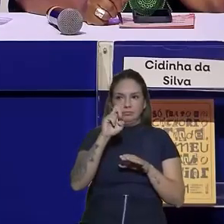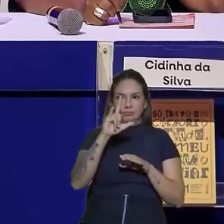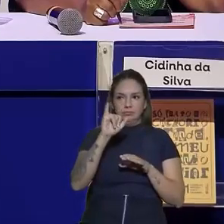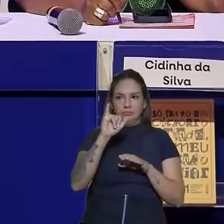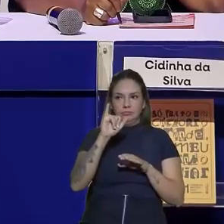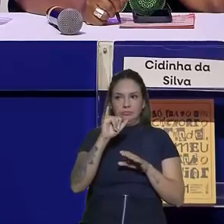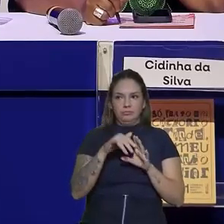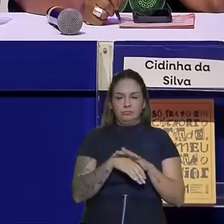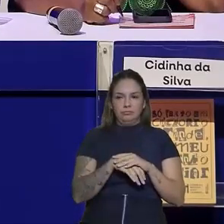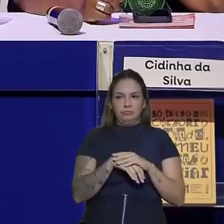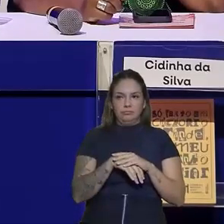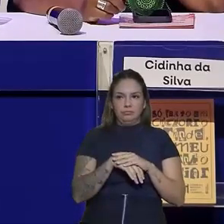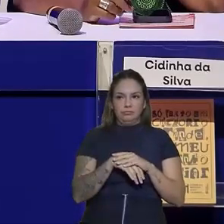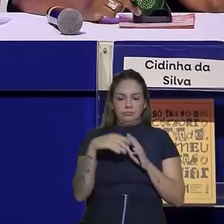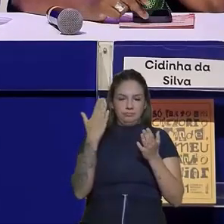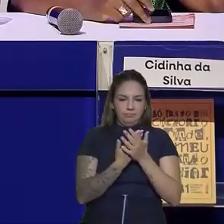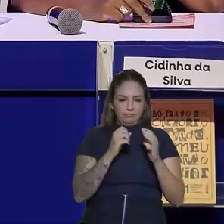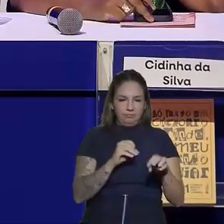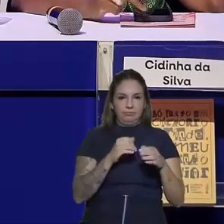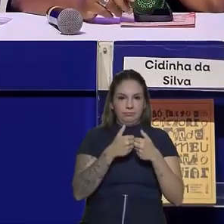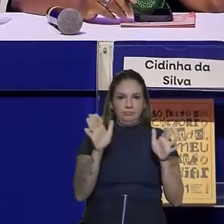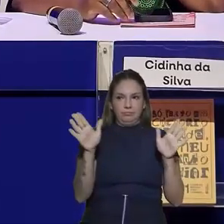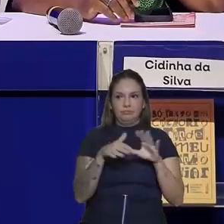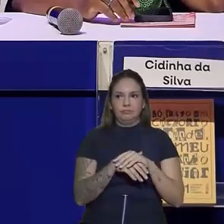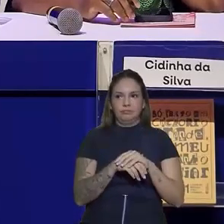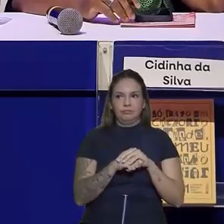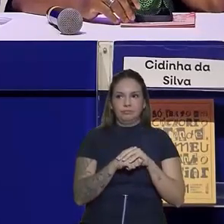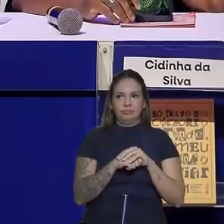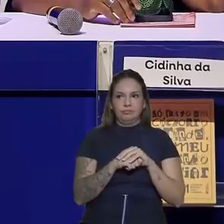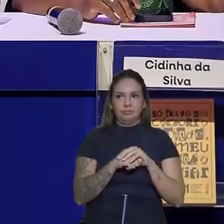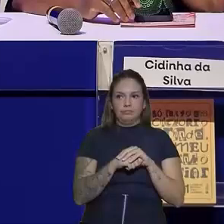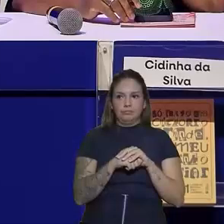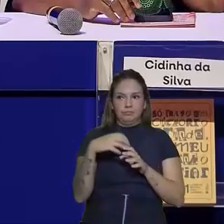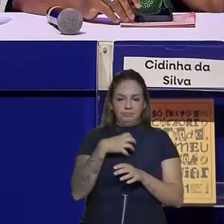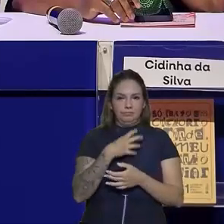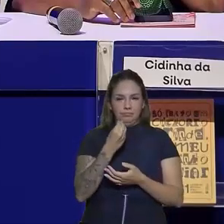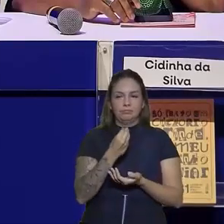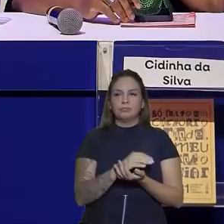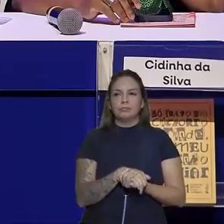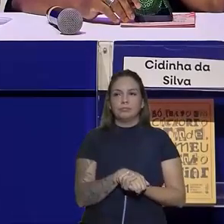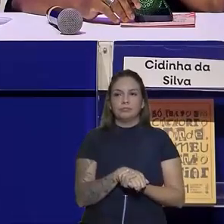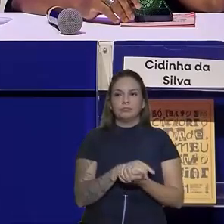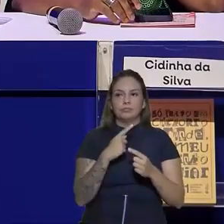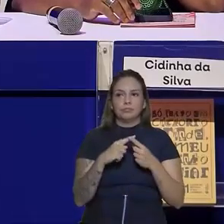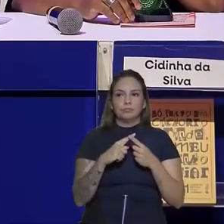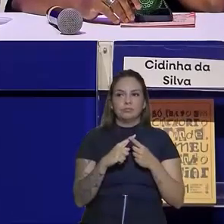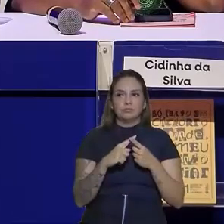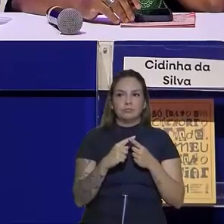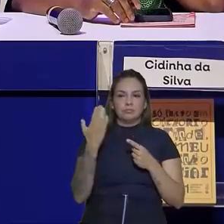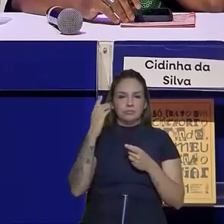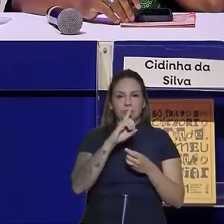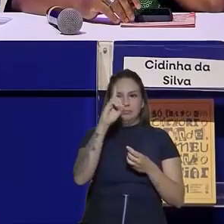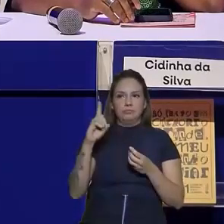Carneiro. E uma aula aberta, assim, para quem estivesse passando. E isso me marcou muito, porque foi